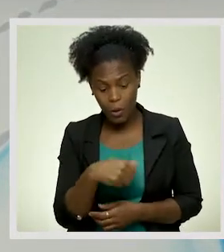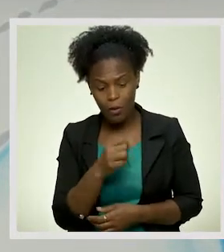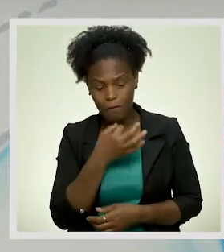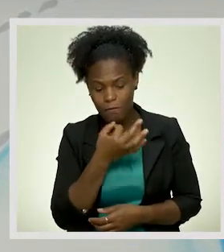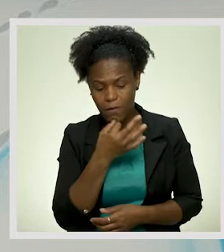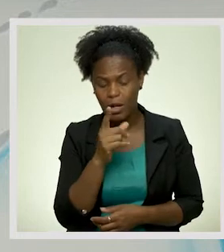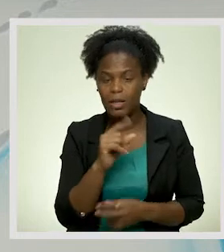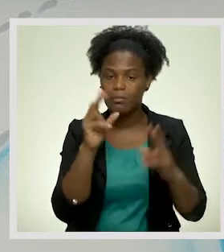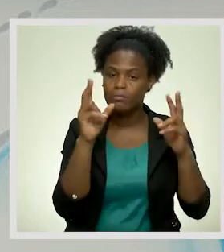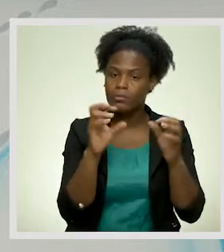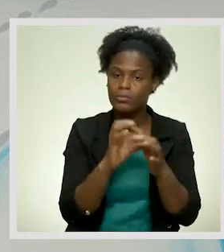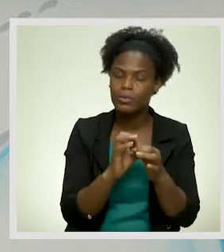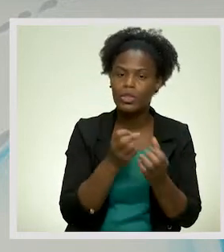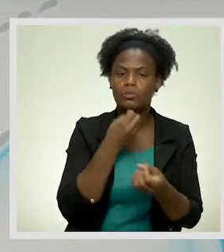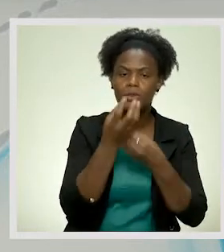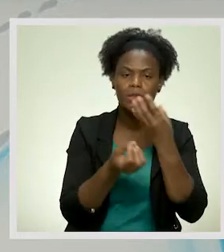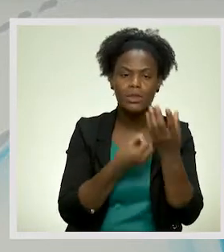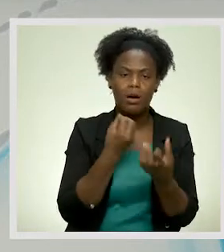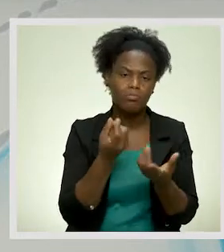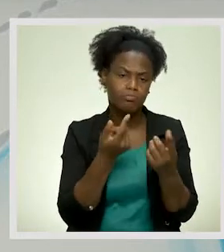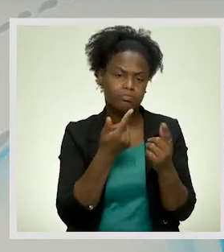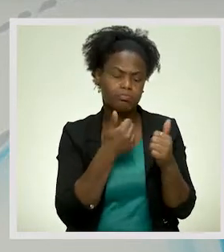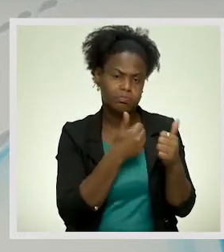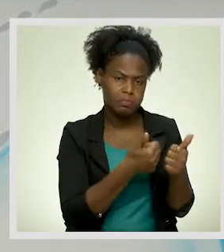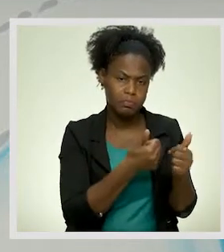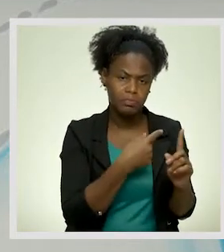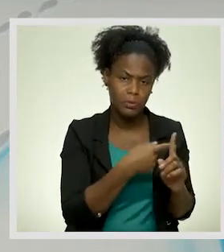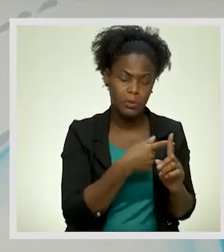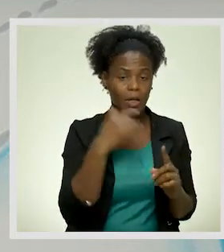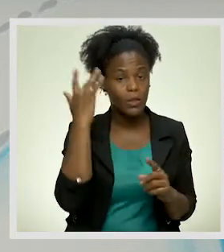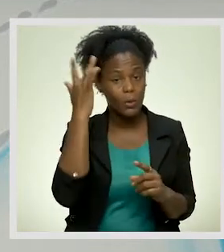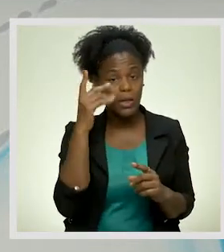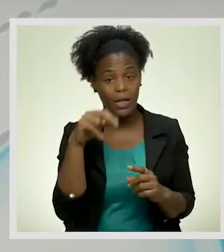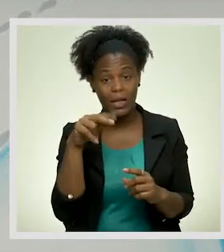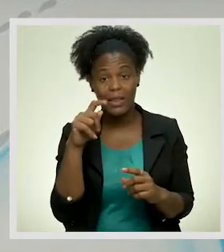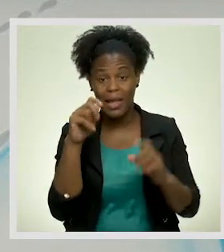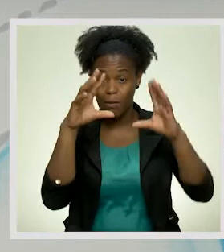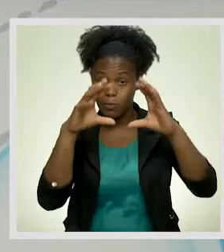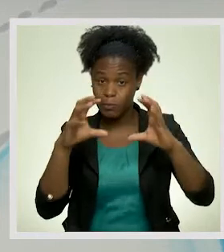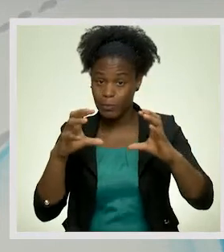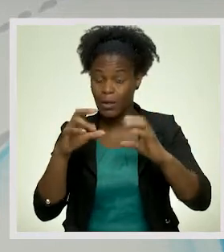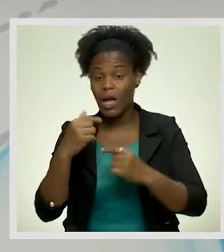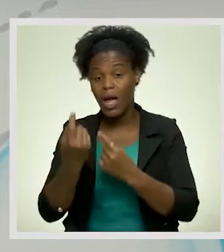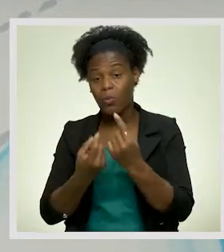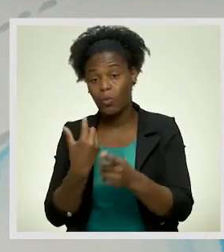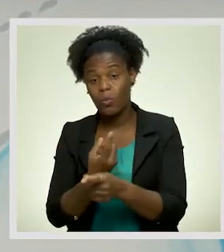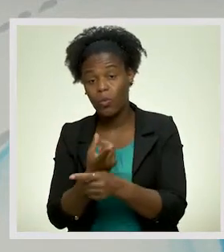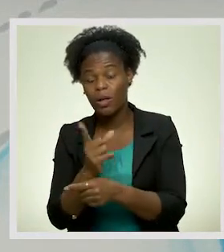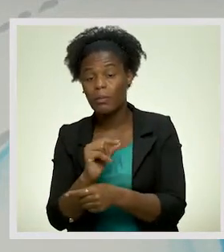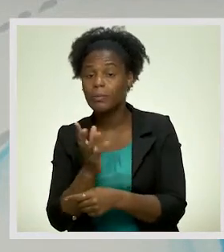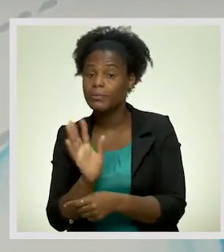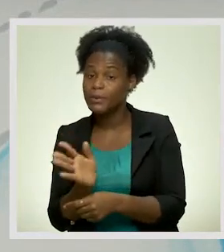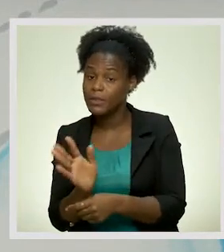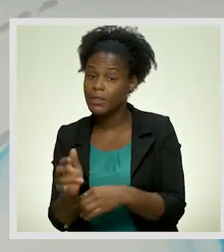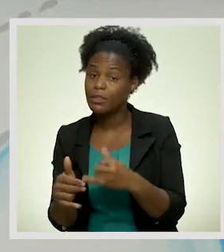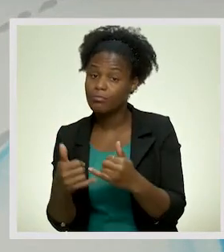respeito dos argumentos a favor da teoria nebular reformulada e alguns aspectos que precisam ser